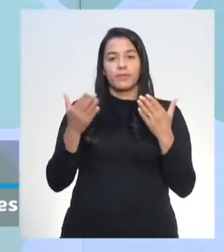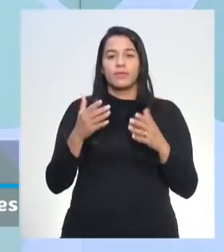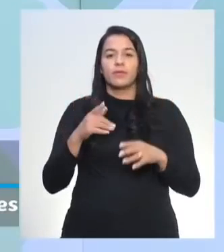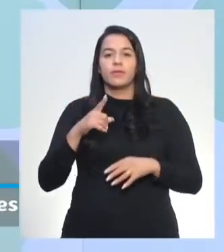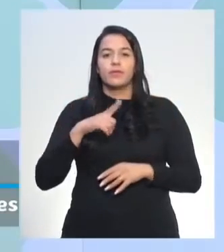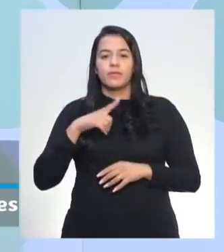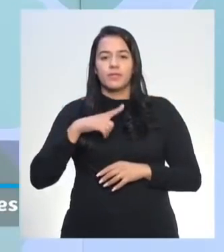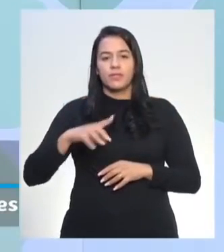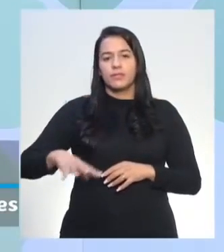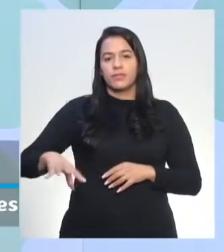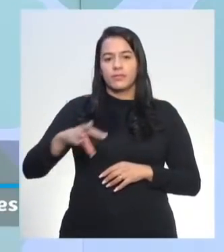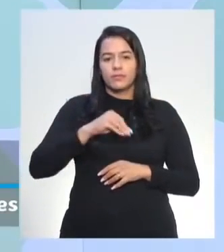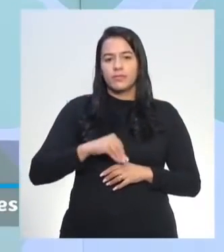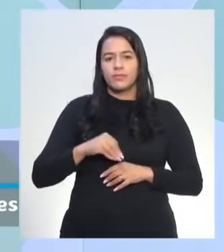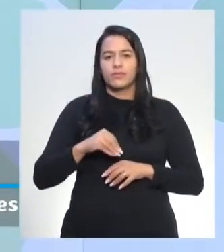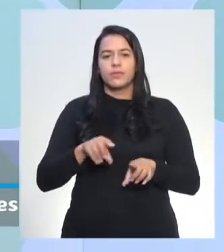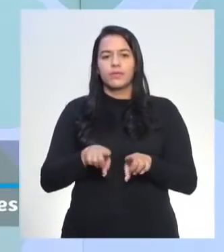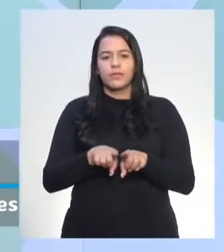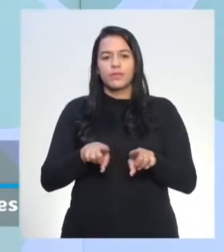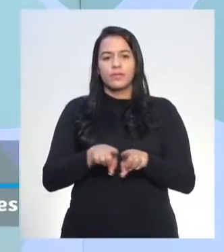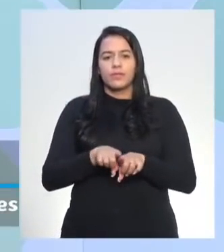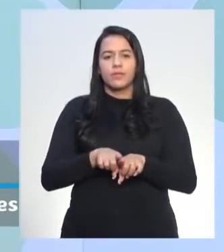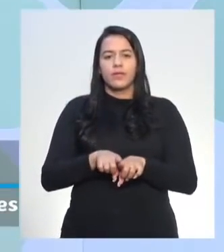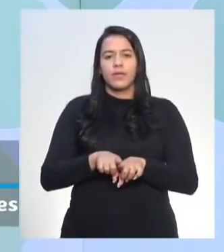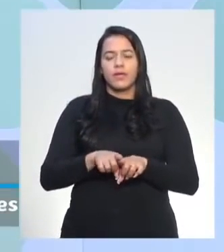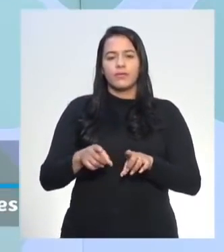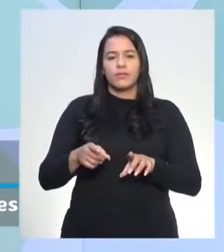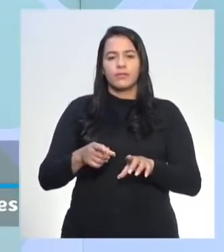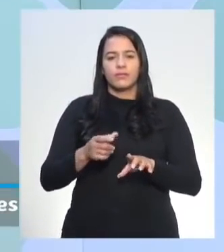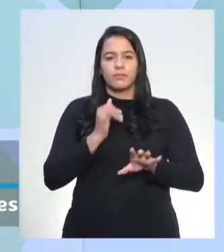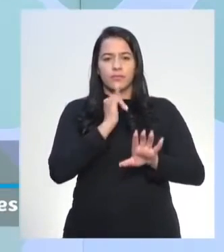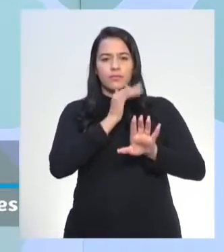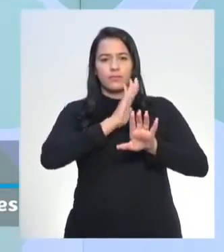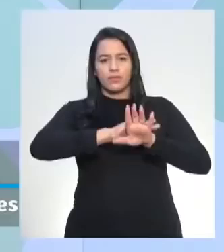né, ele se juntou ao panteão de Cortázar,